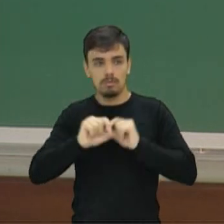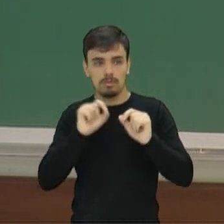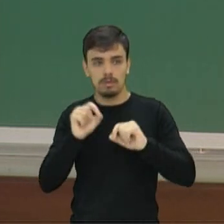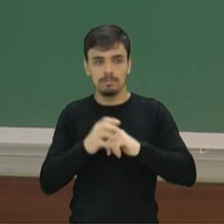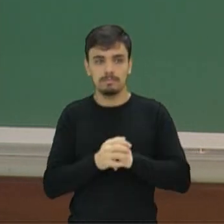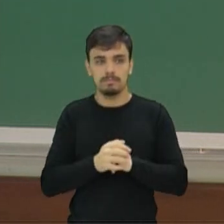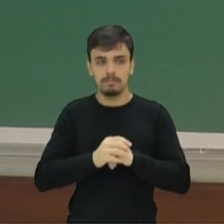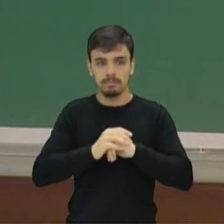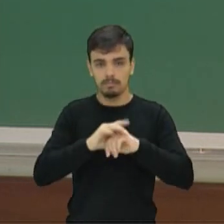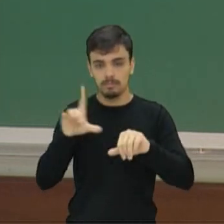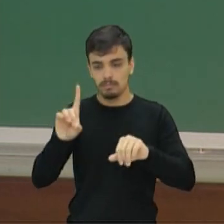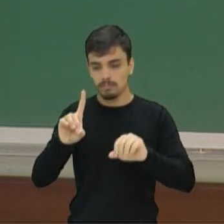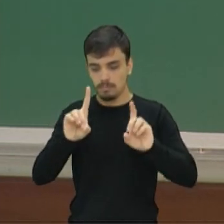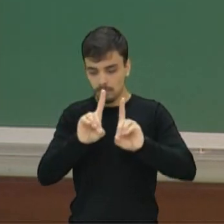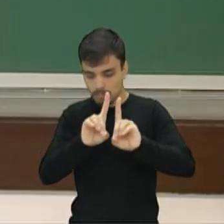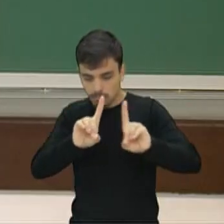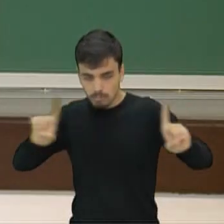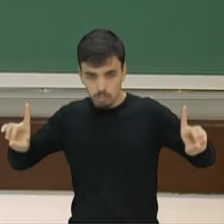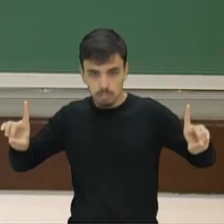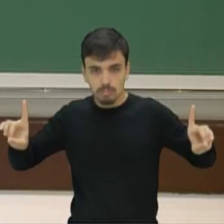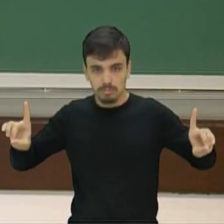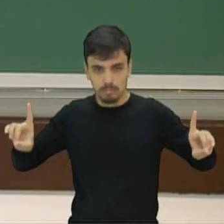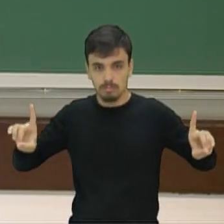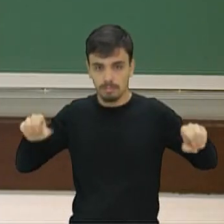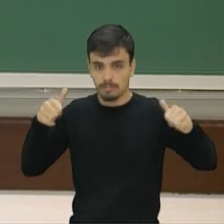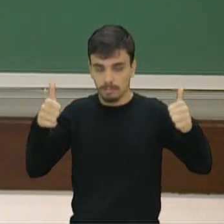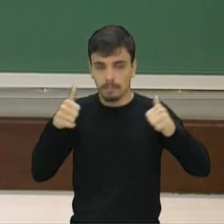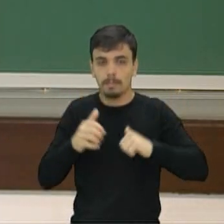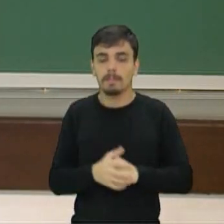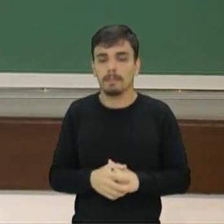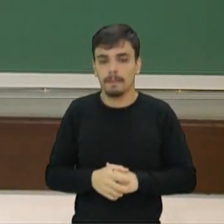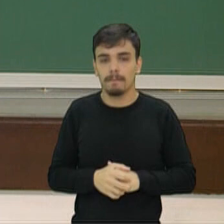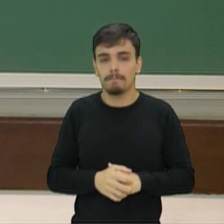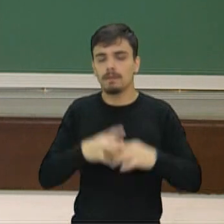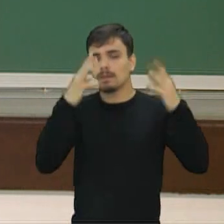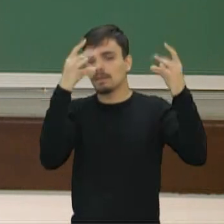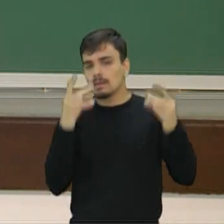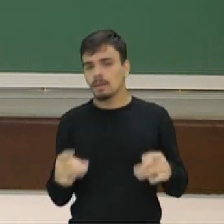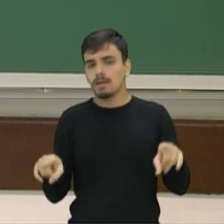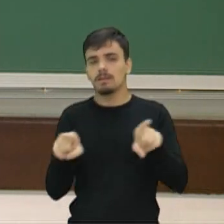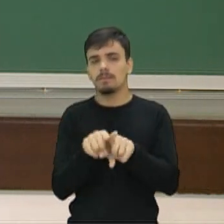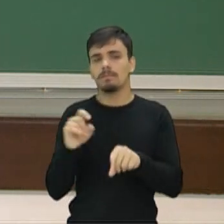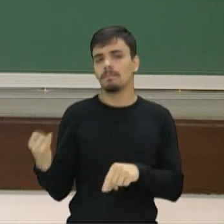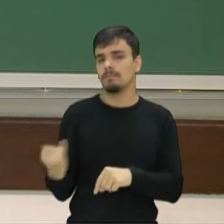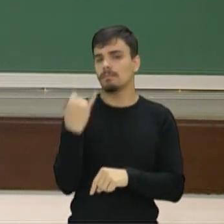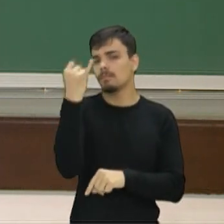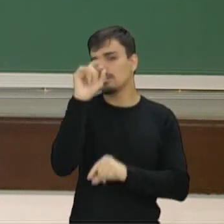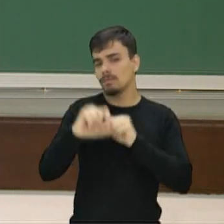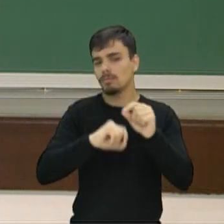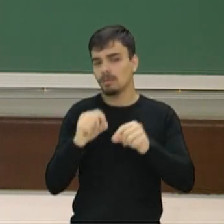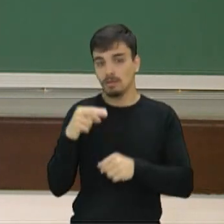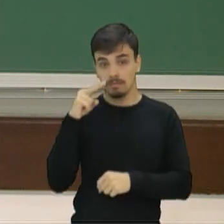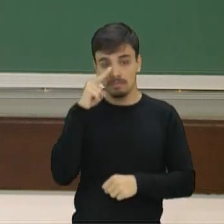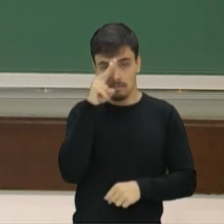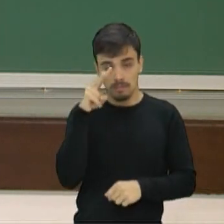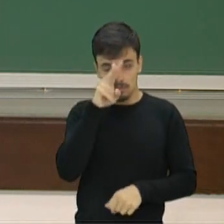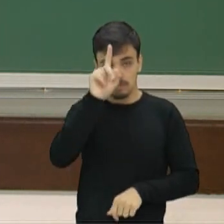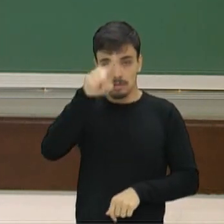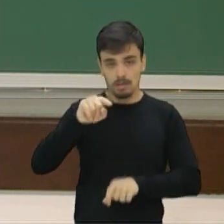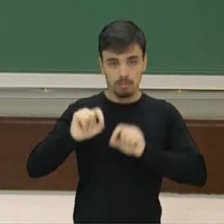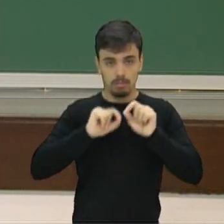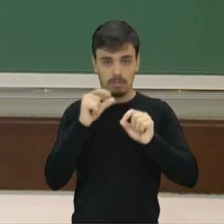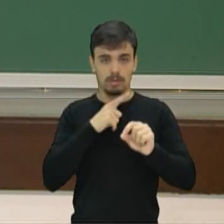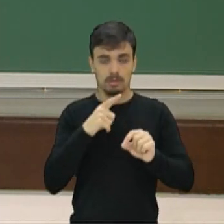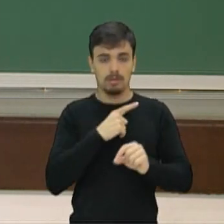a outra aponta para o sentido oposto. Detalhe importante, pessoal, essa força, ela forma